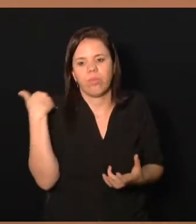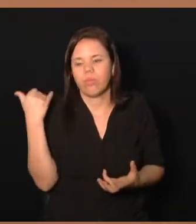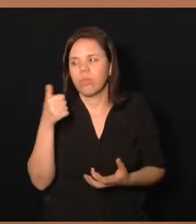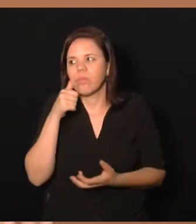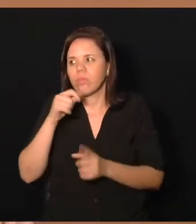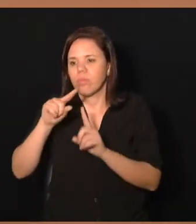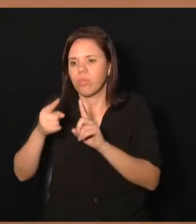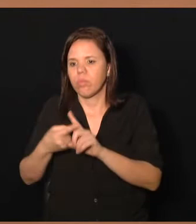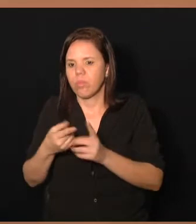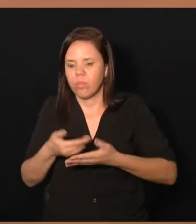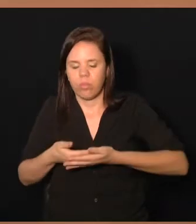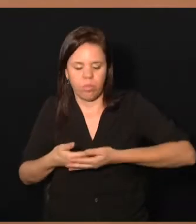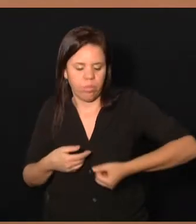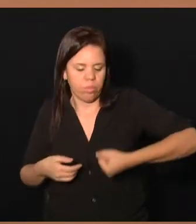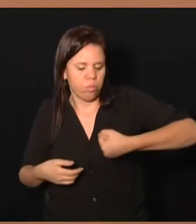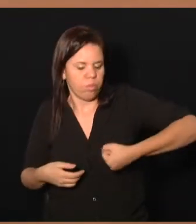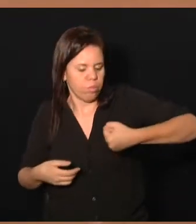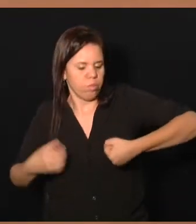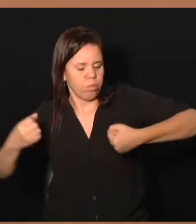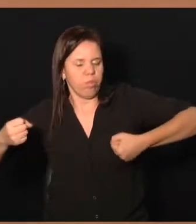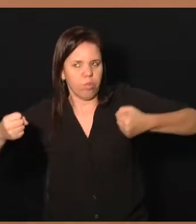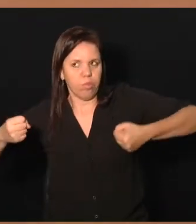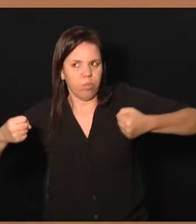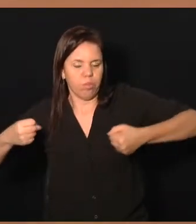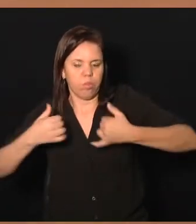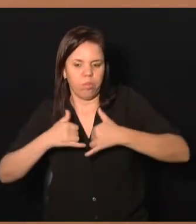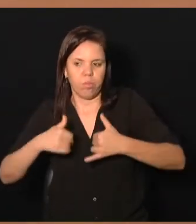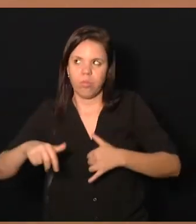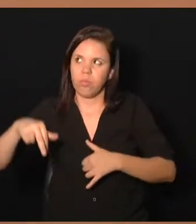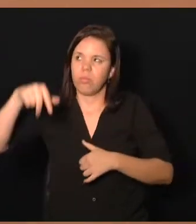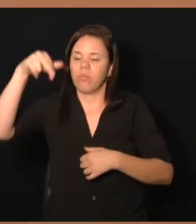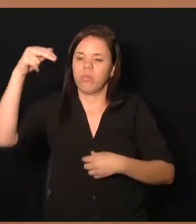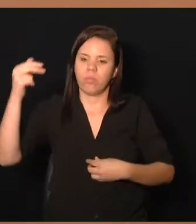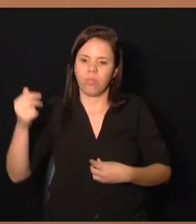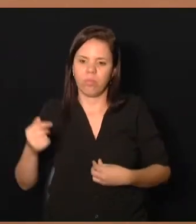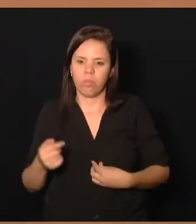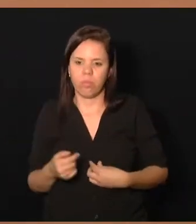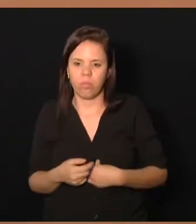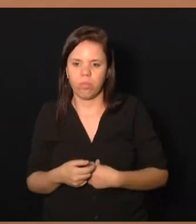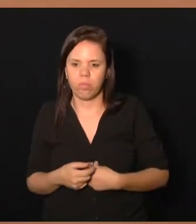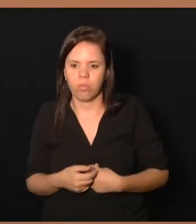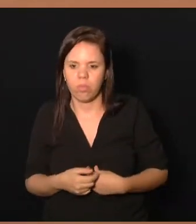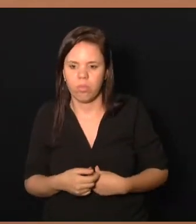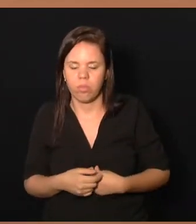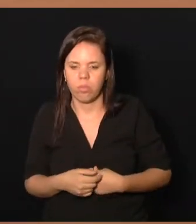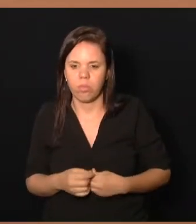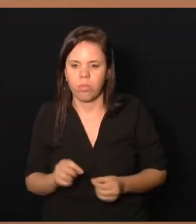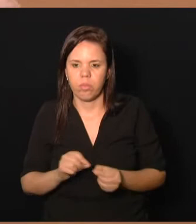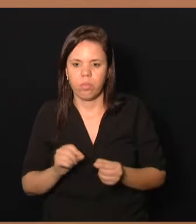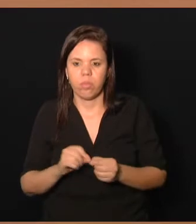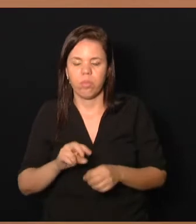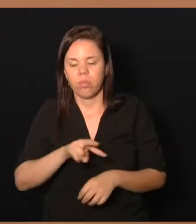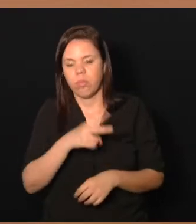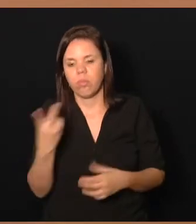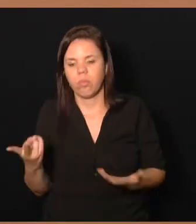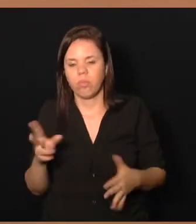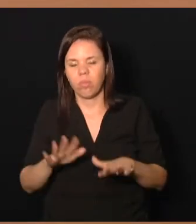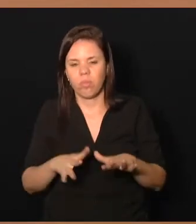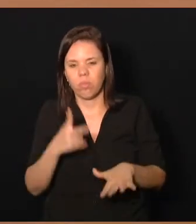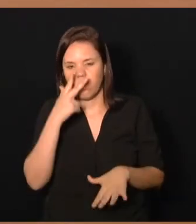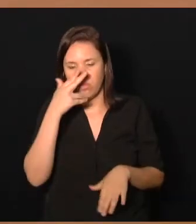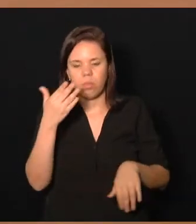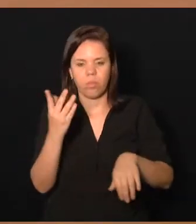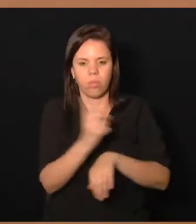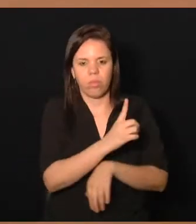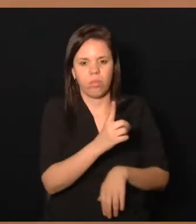uma mulher com uma criança no colo, tem que se levantar. Tem que se levantar. E fazem ao contrário, parece que é um anestésico, né? Entra um